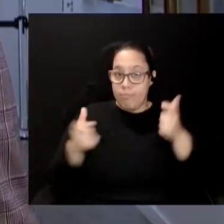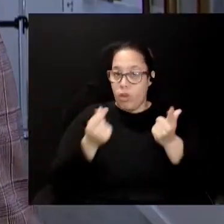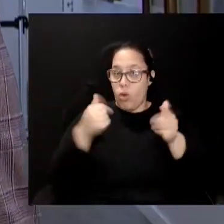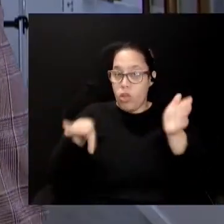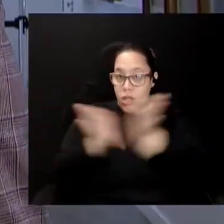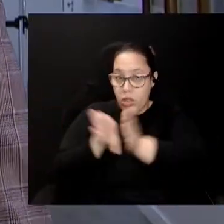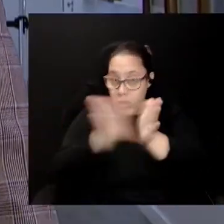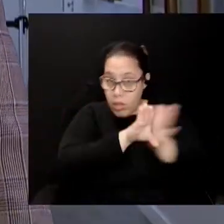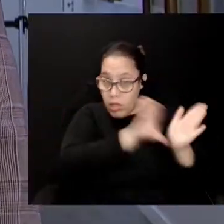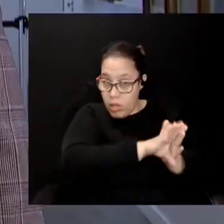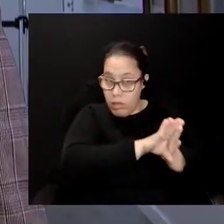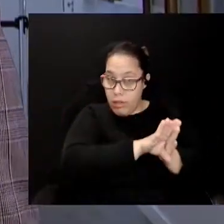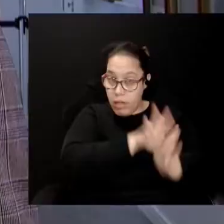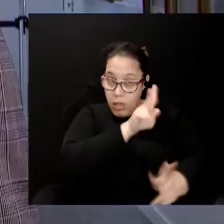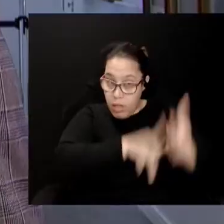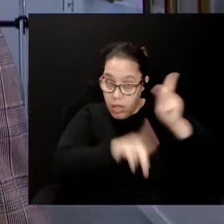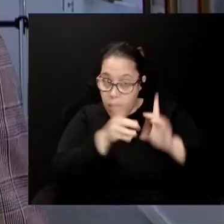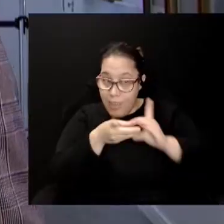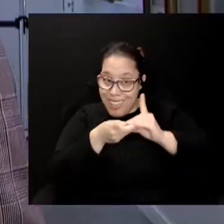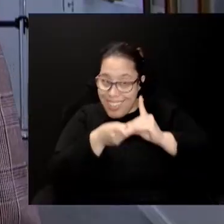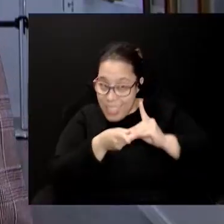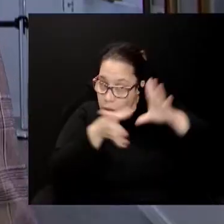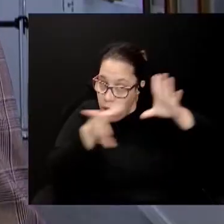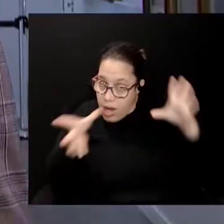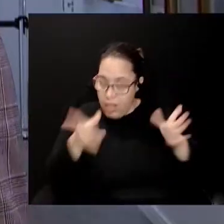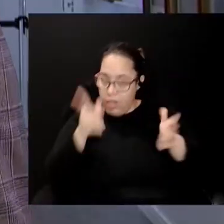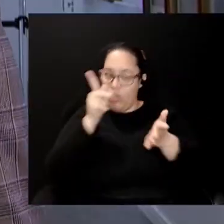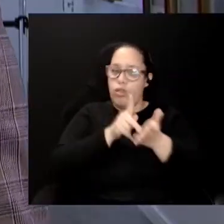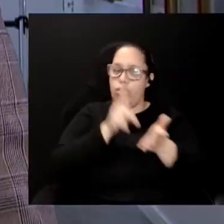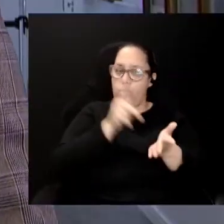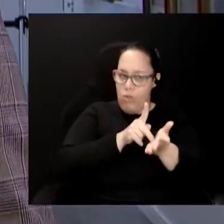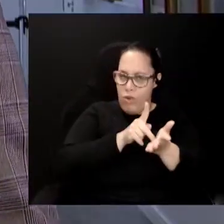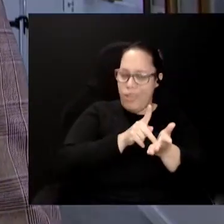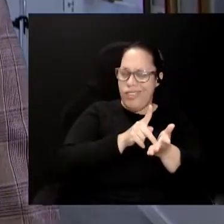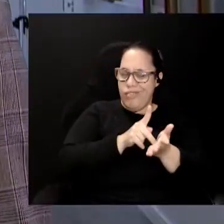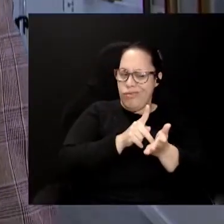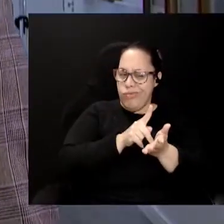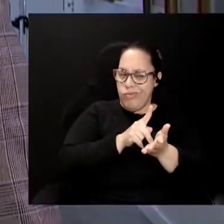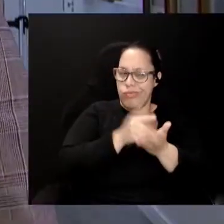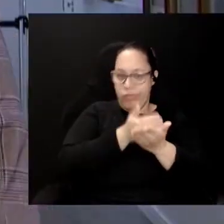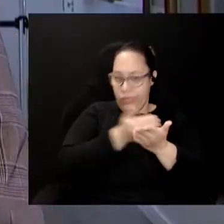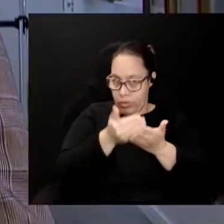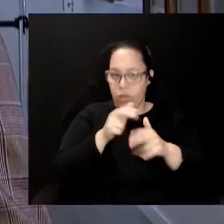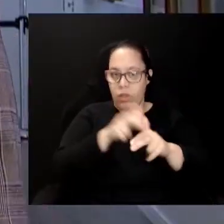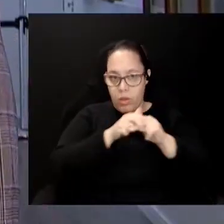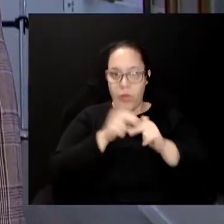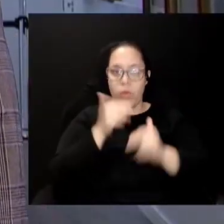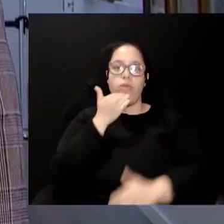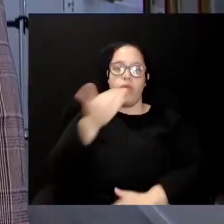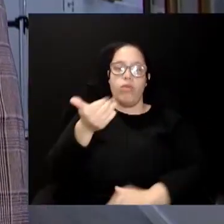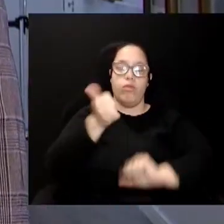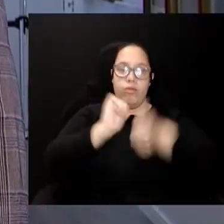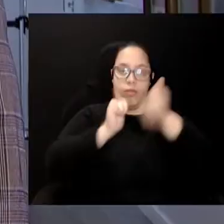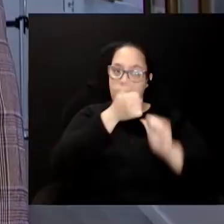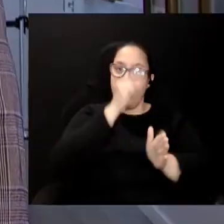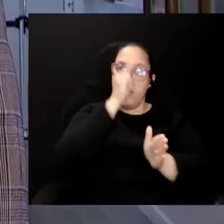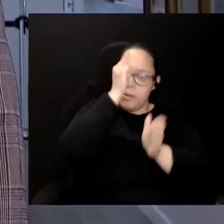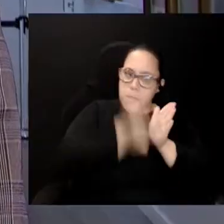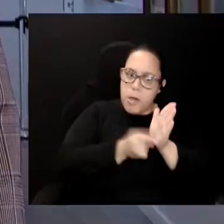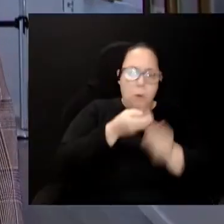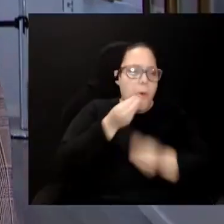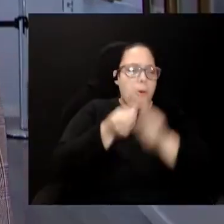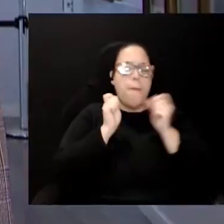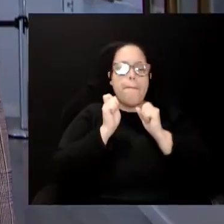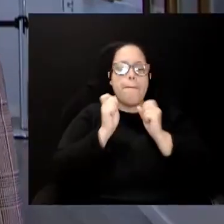sendo democratizado esses benefícios, então vamos começar por isso, solicitando um diagnóstico, como gastamos o recurso